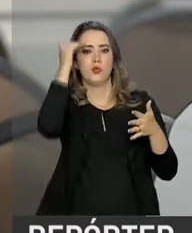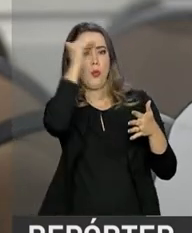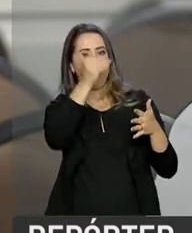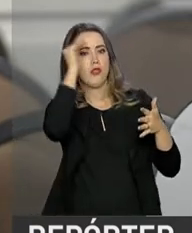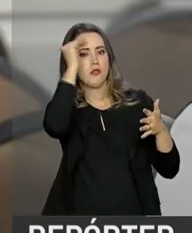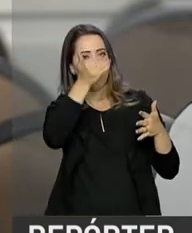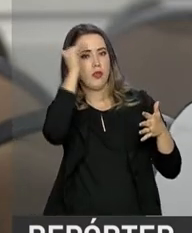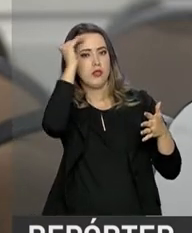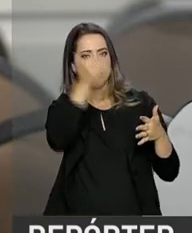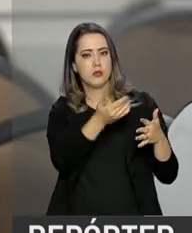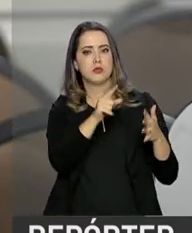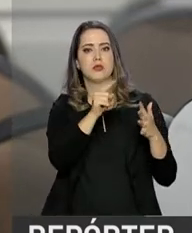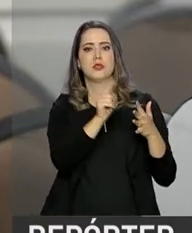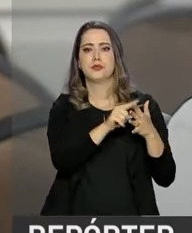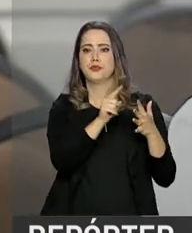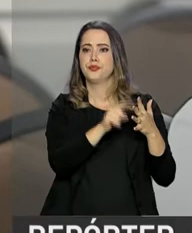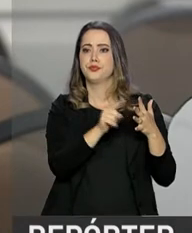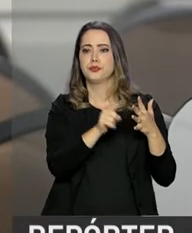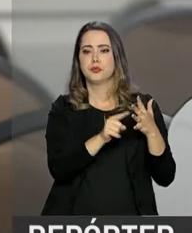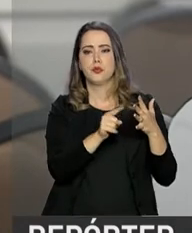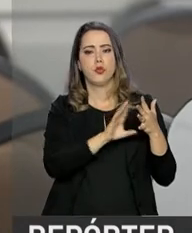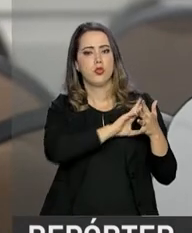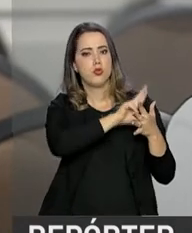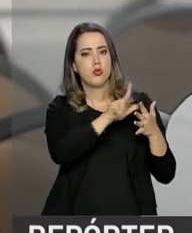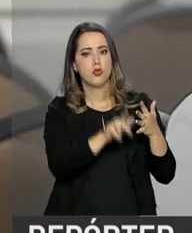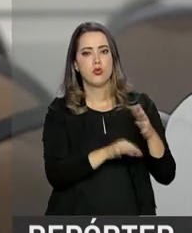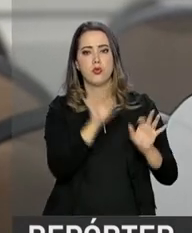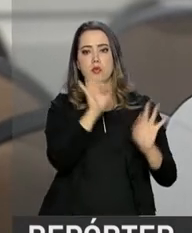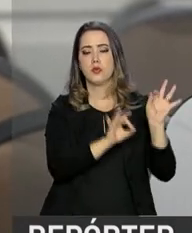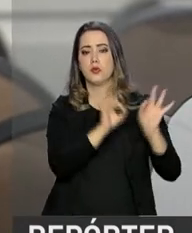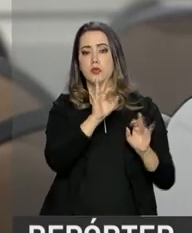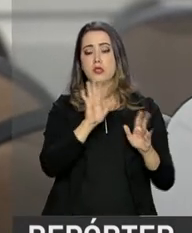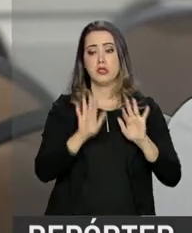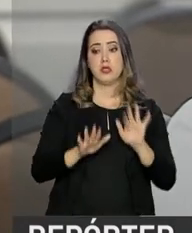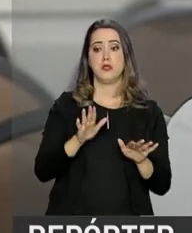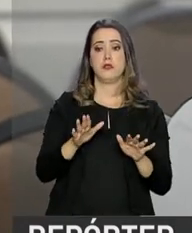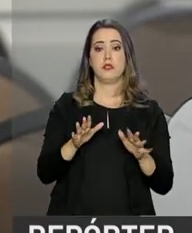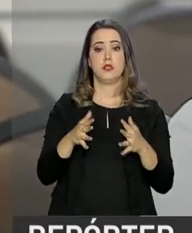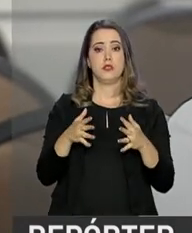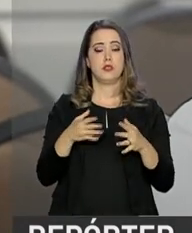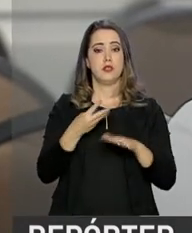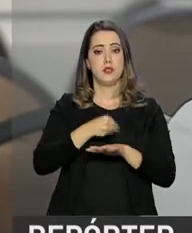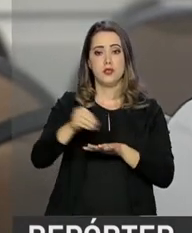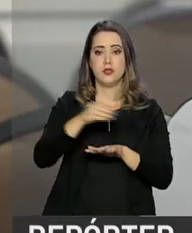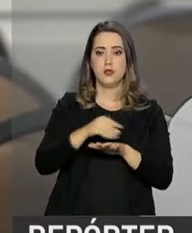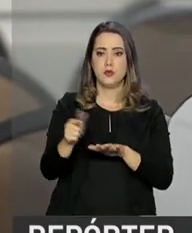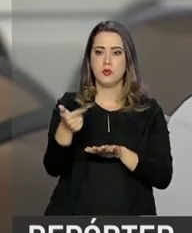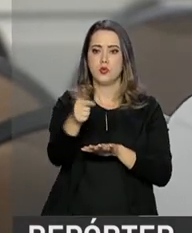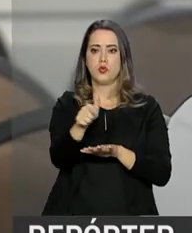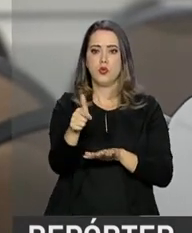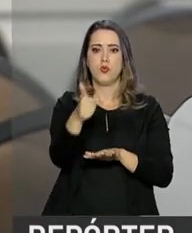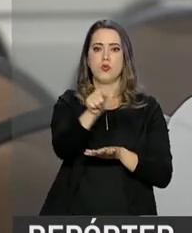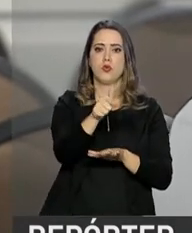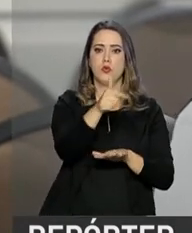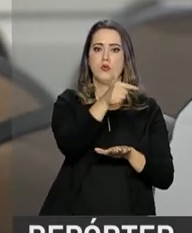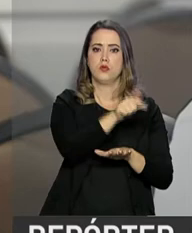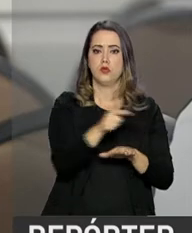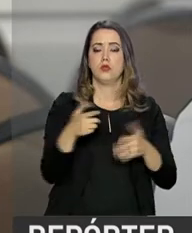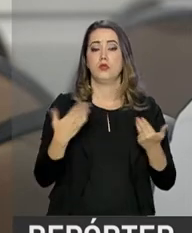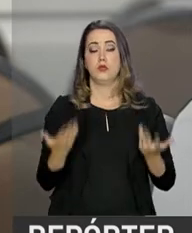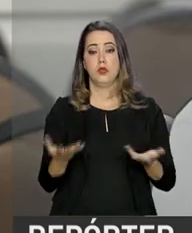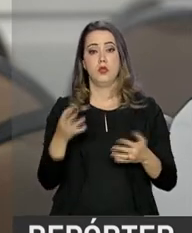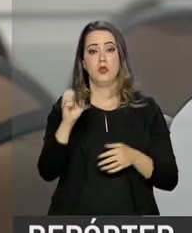de um escritório de contabilidade uma empresa de organização e às vezes essas informações elas até se repetem com e social eu